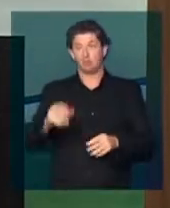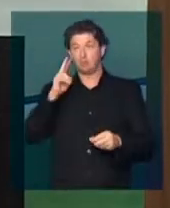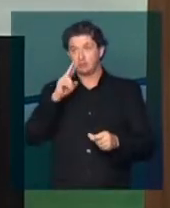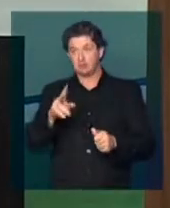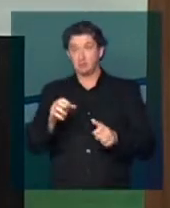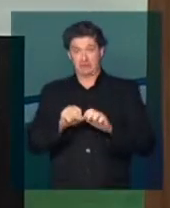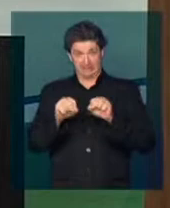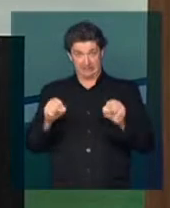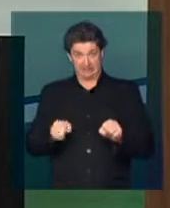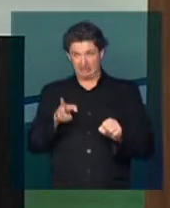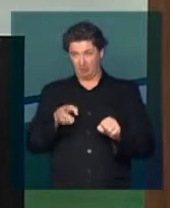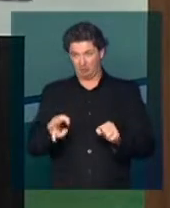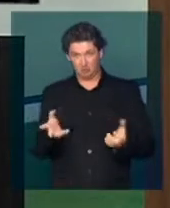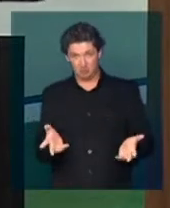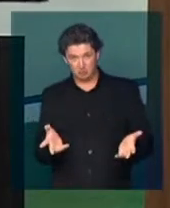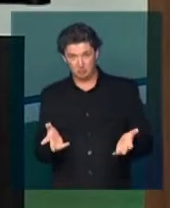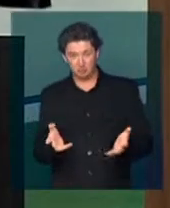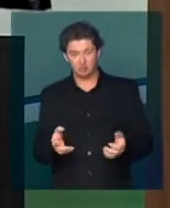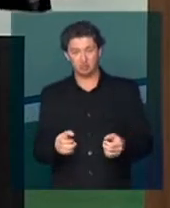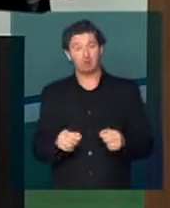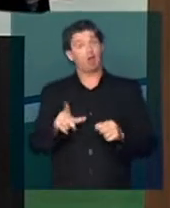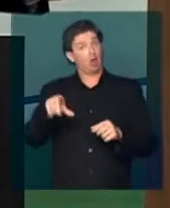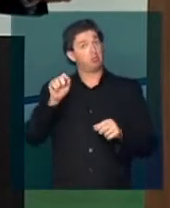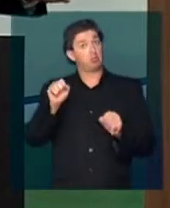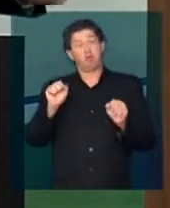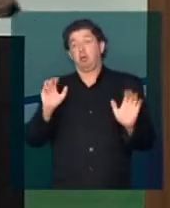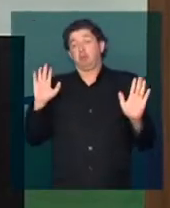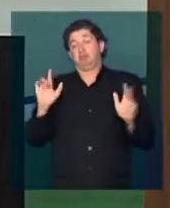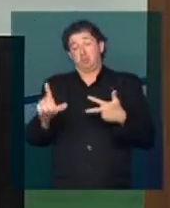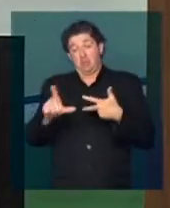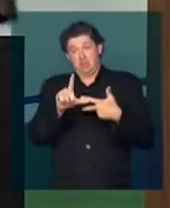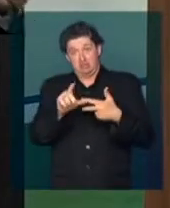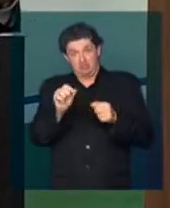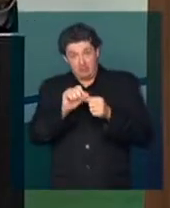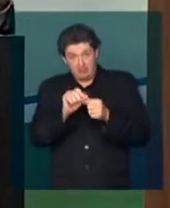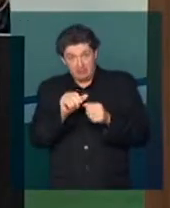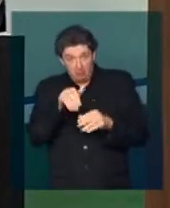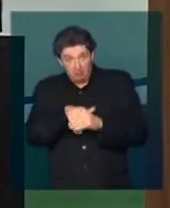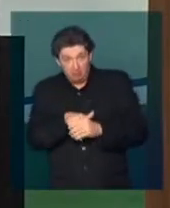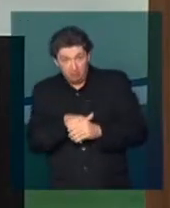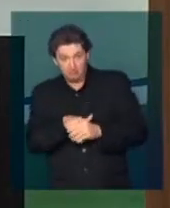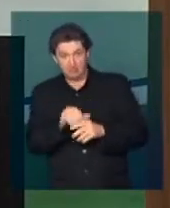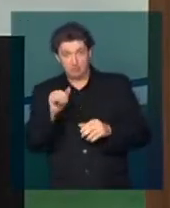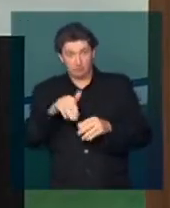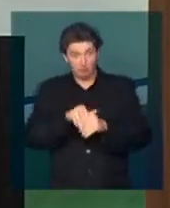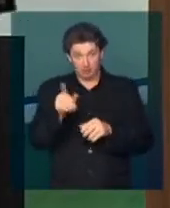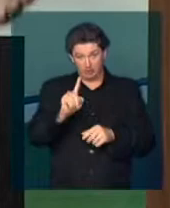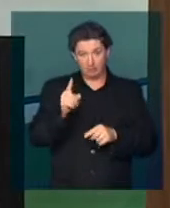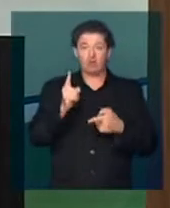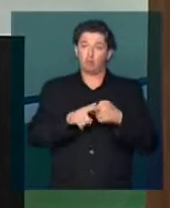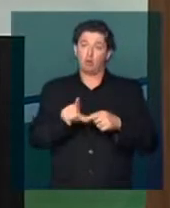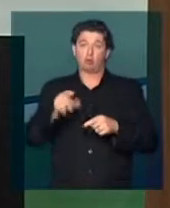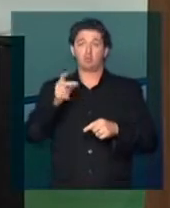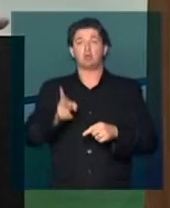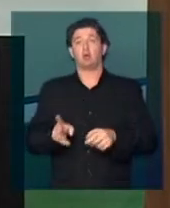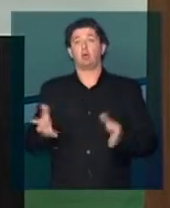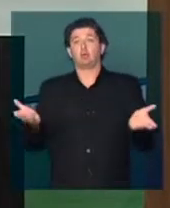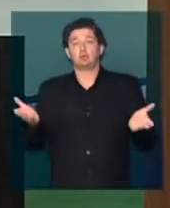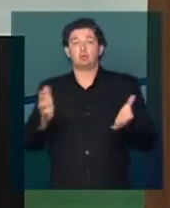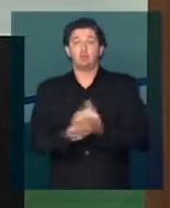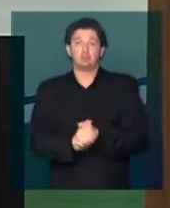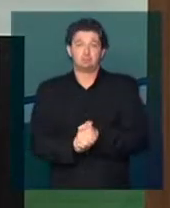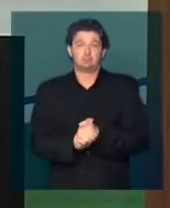sistema proporcional existente, que também pode ser opção legislativa. Quando a gente não vota nada, é que a opção legislativa é continuar como